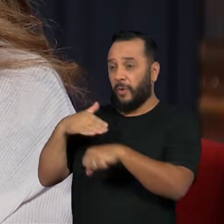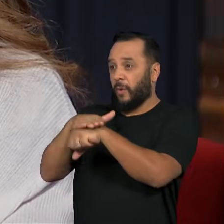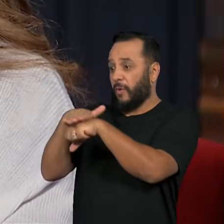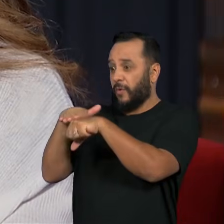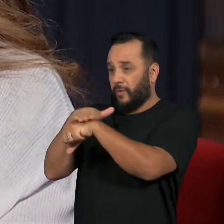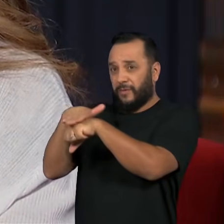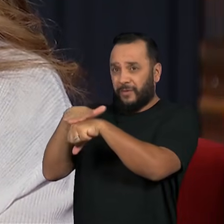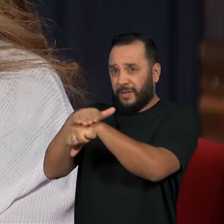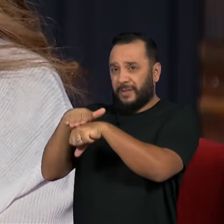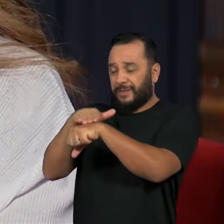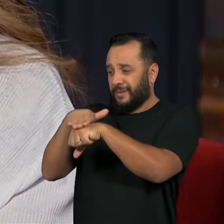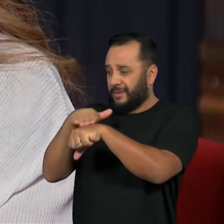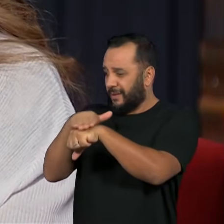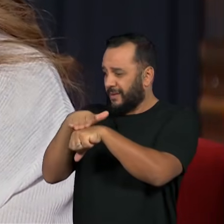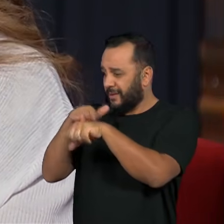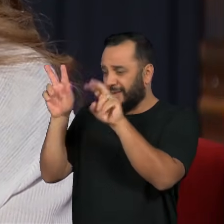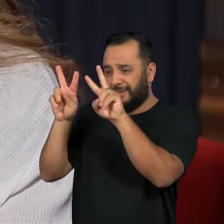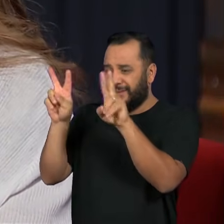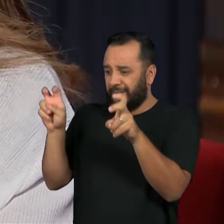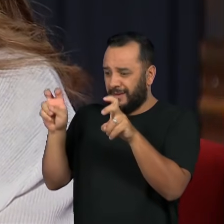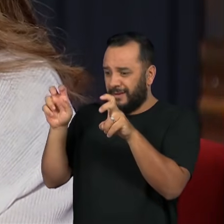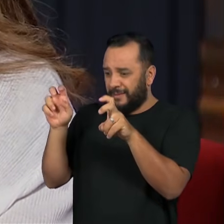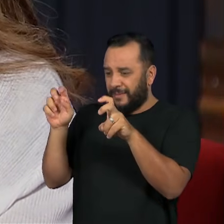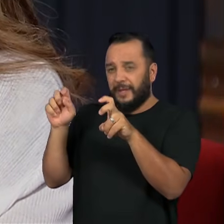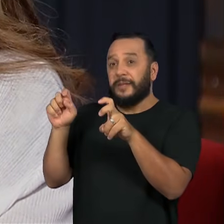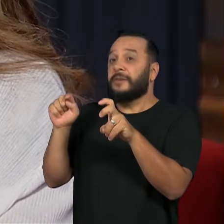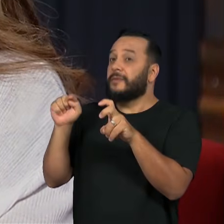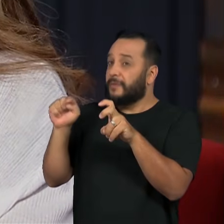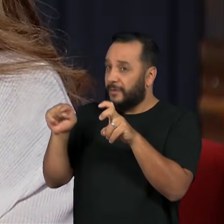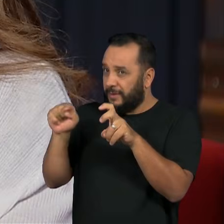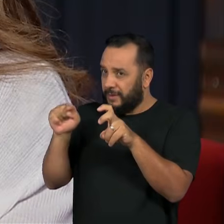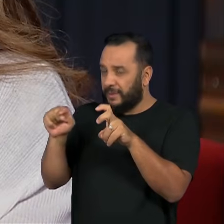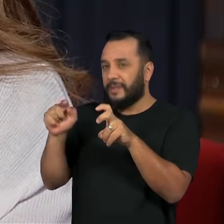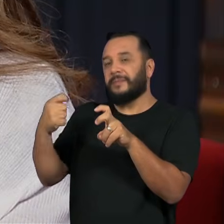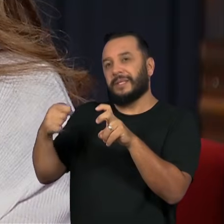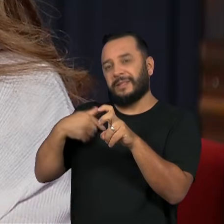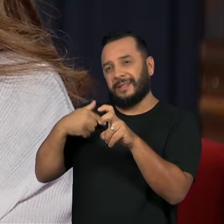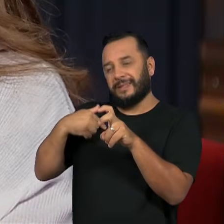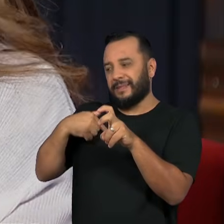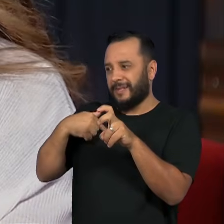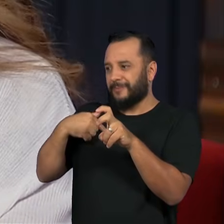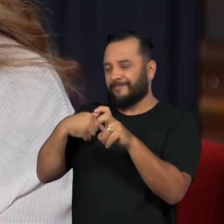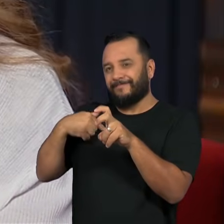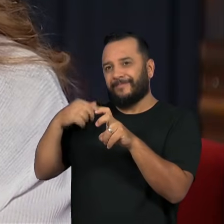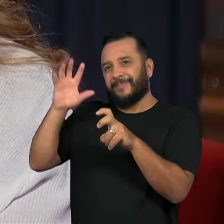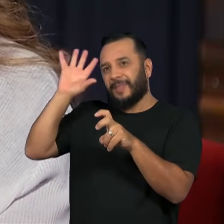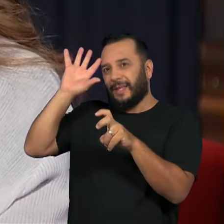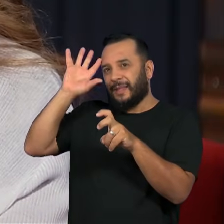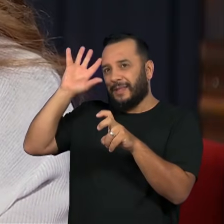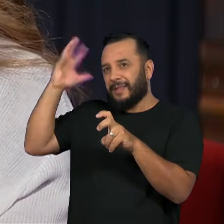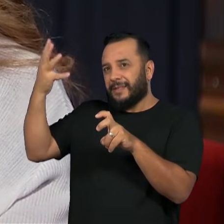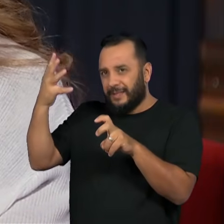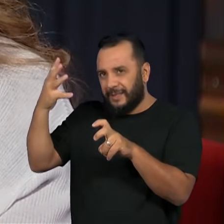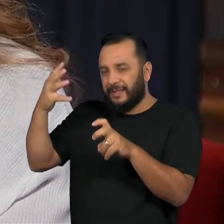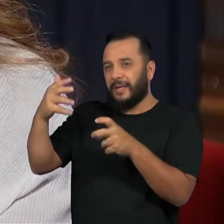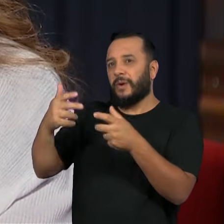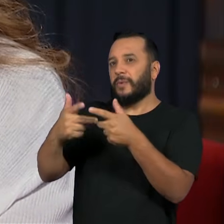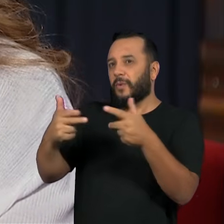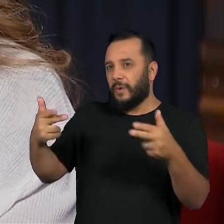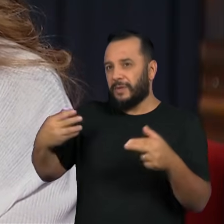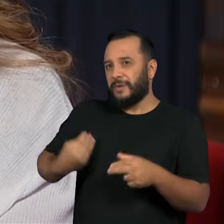você tenha que tomar determinadas resoluções na sua vida que têm sido adiadas há